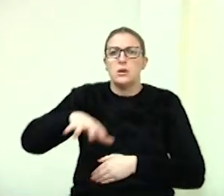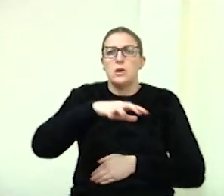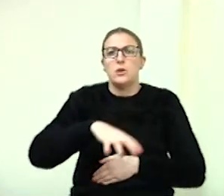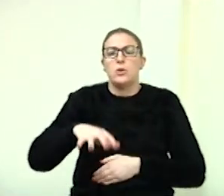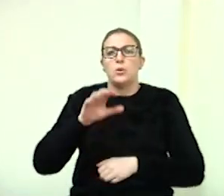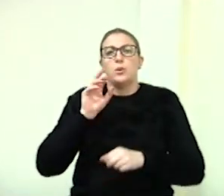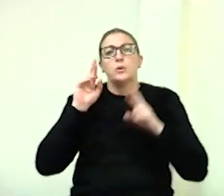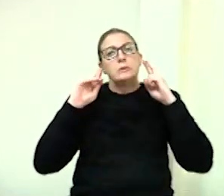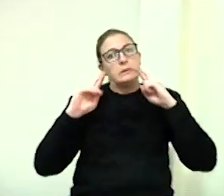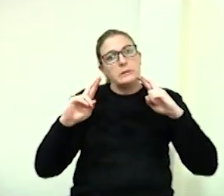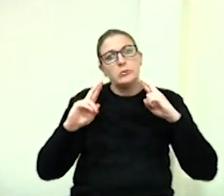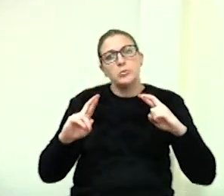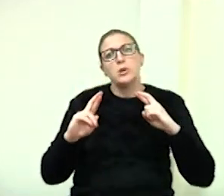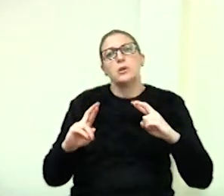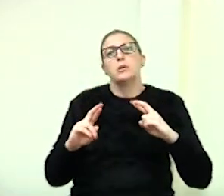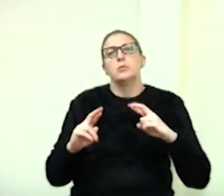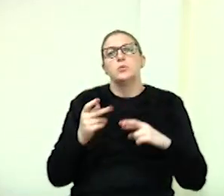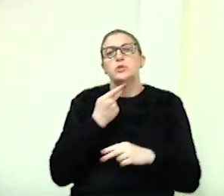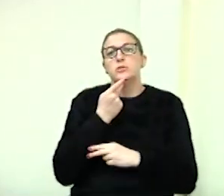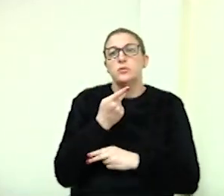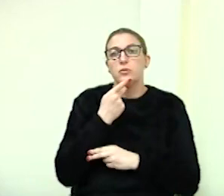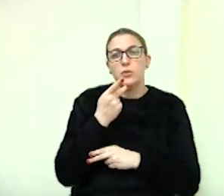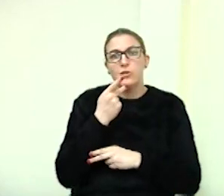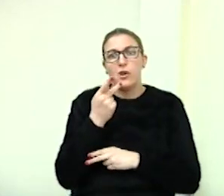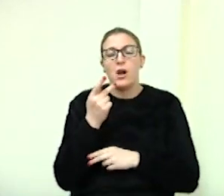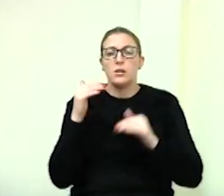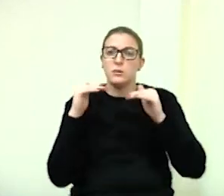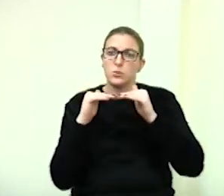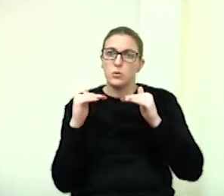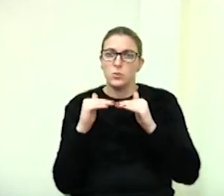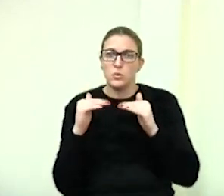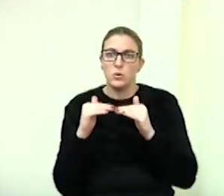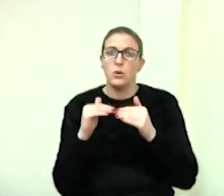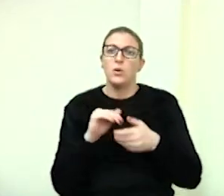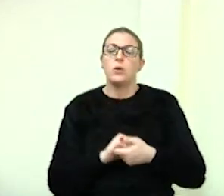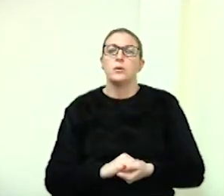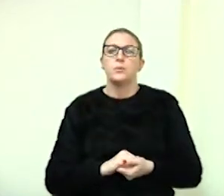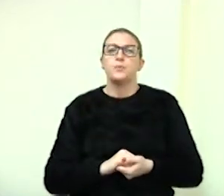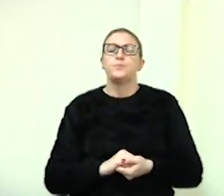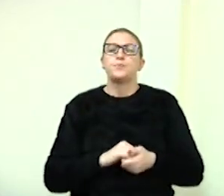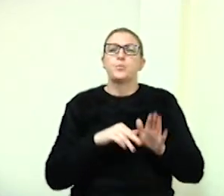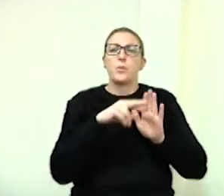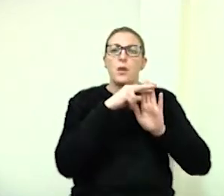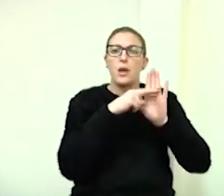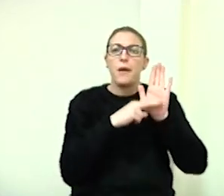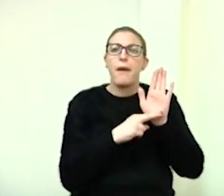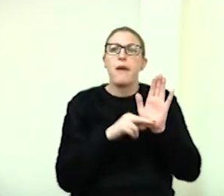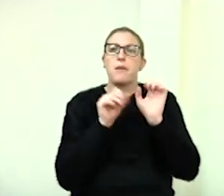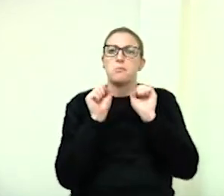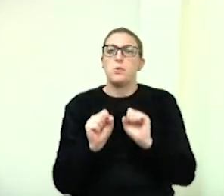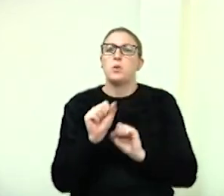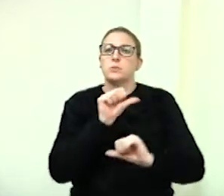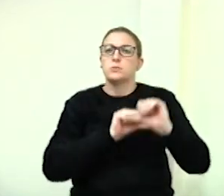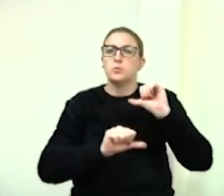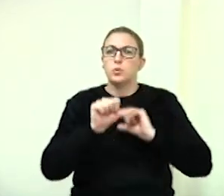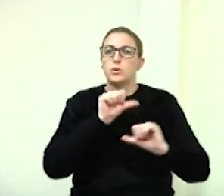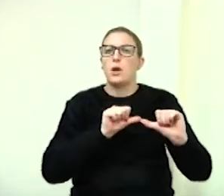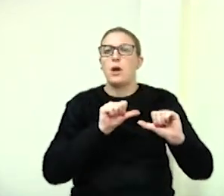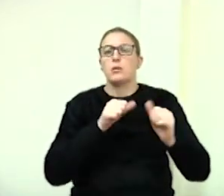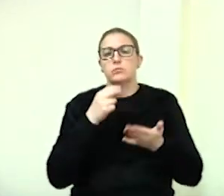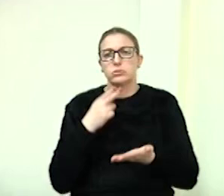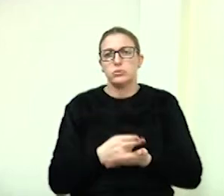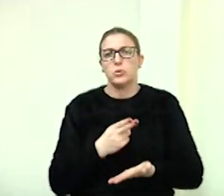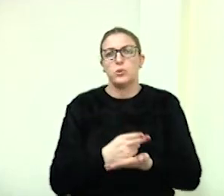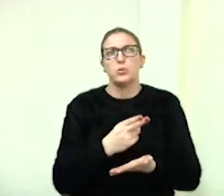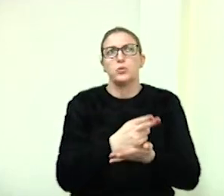manifestação, esperando que ela seja favorável e que essa instrução normativa, então, ela possa ser modificada, garantindo, então, que a gente permaneça